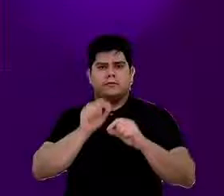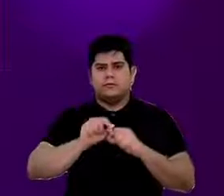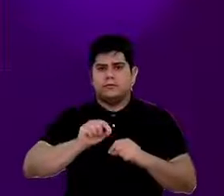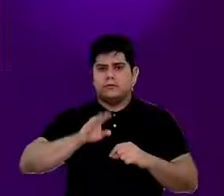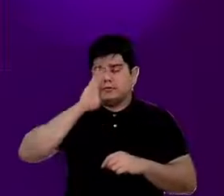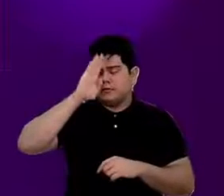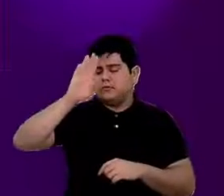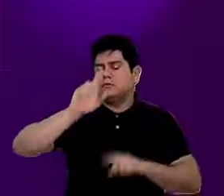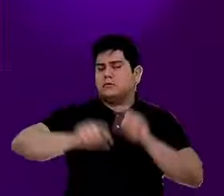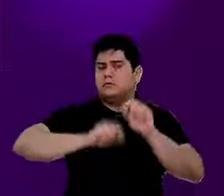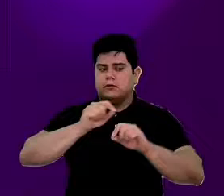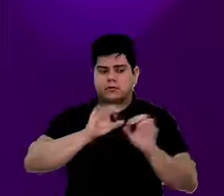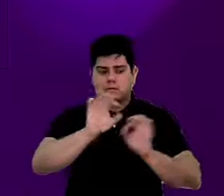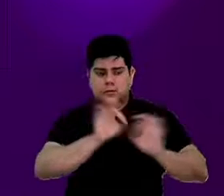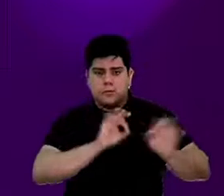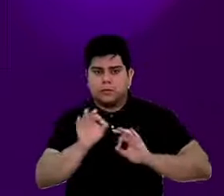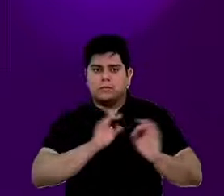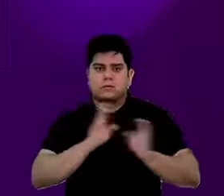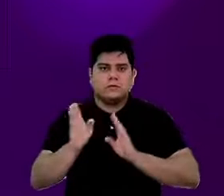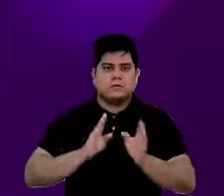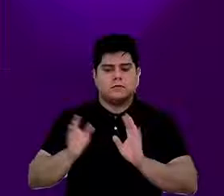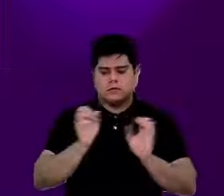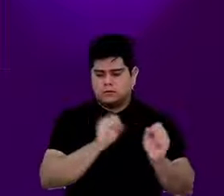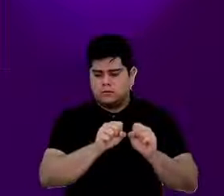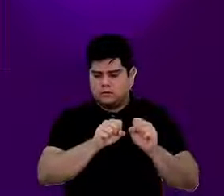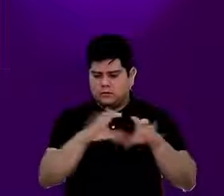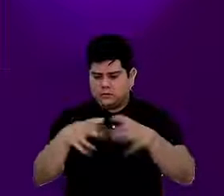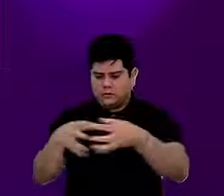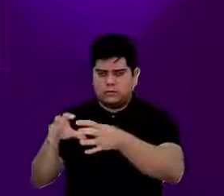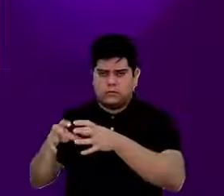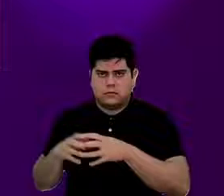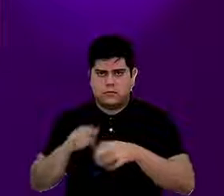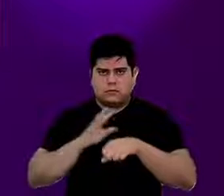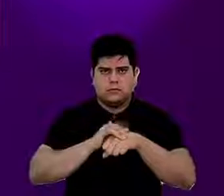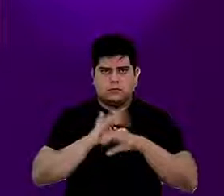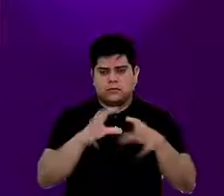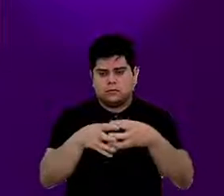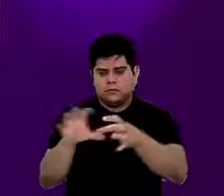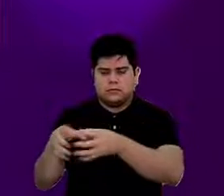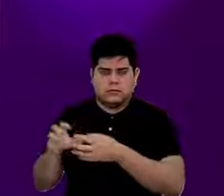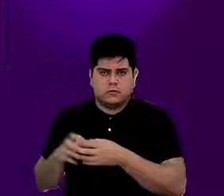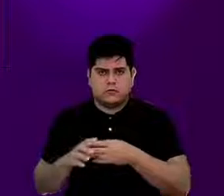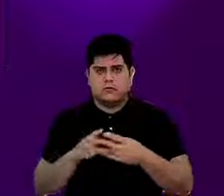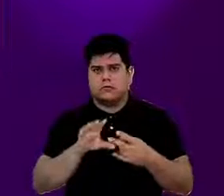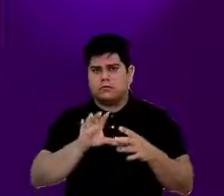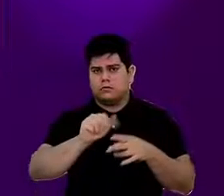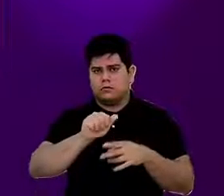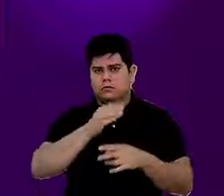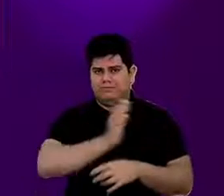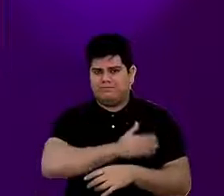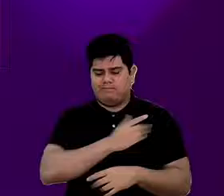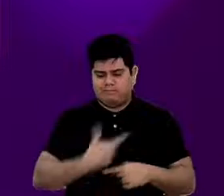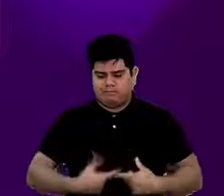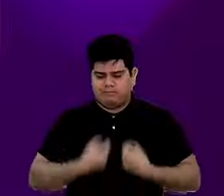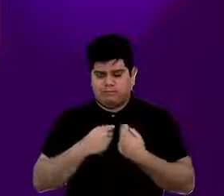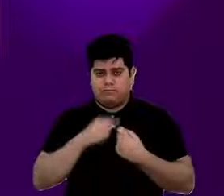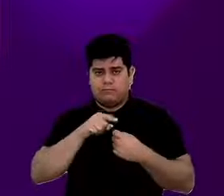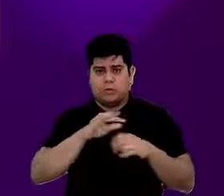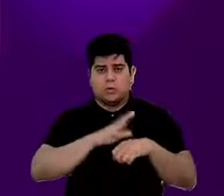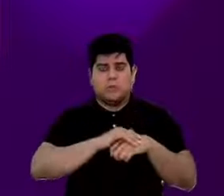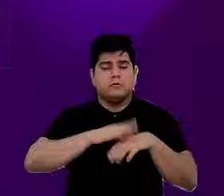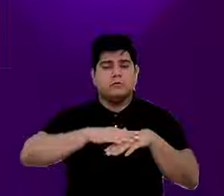principais: organizar e sistematizar por grupos de doenças. Na cardio-oncologia, a gente sistematizou pelas doenças